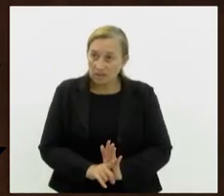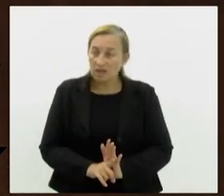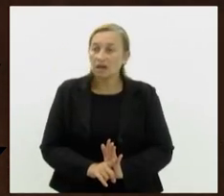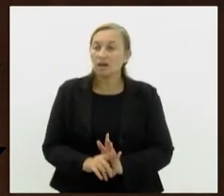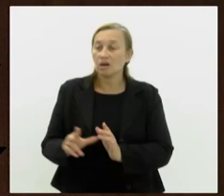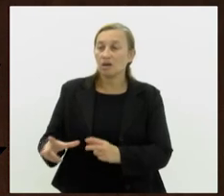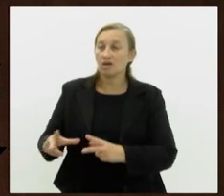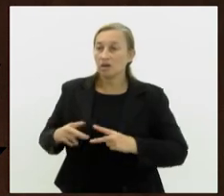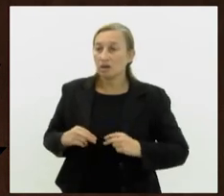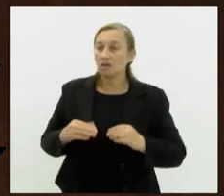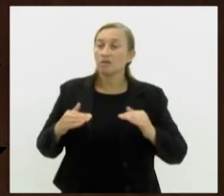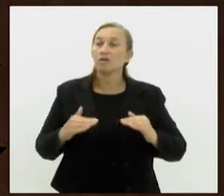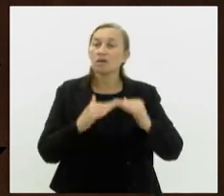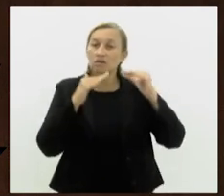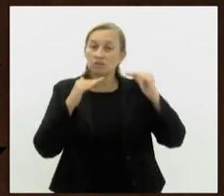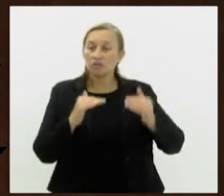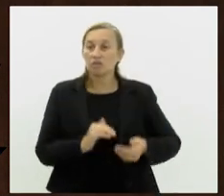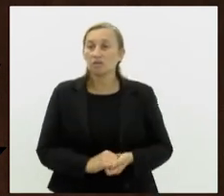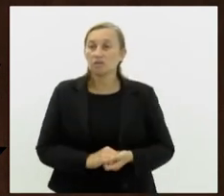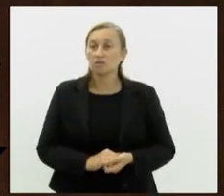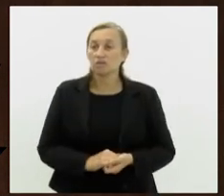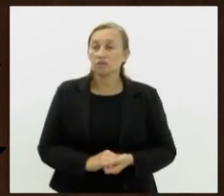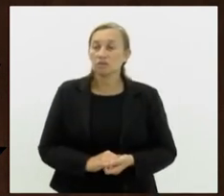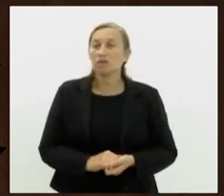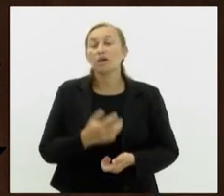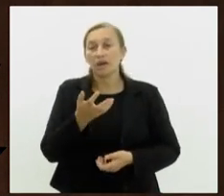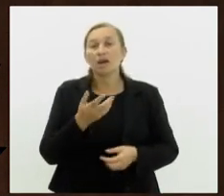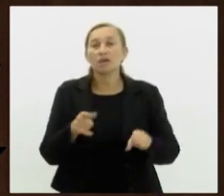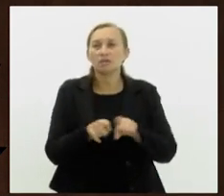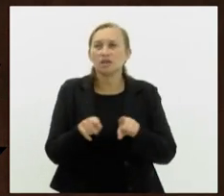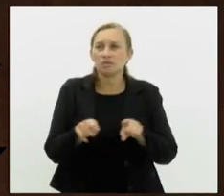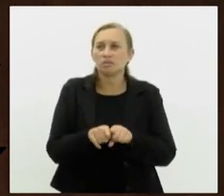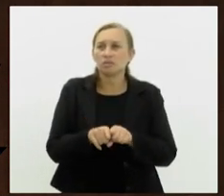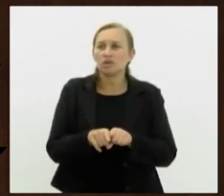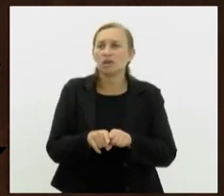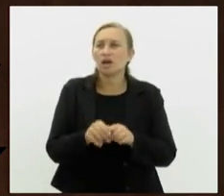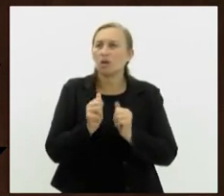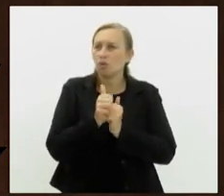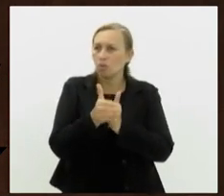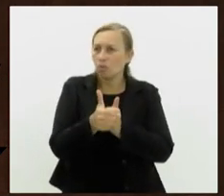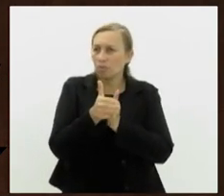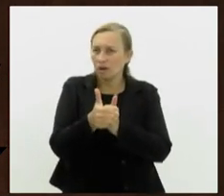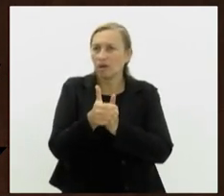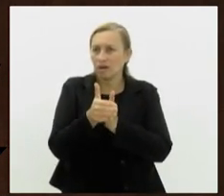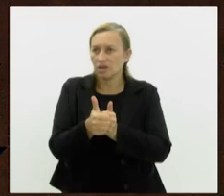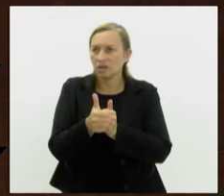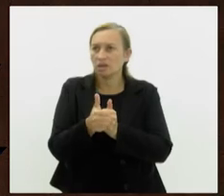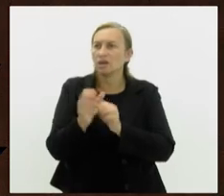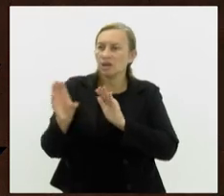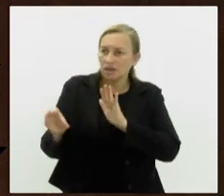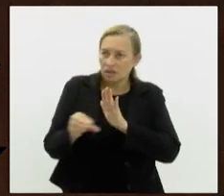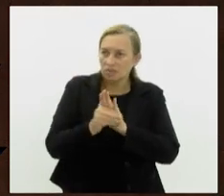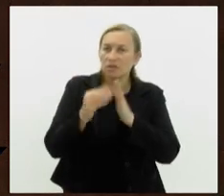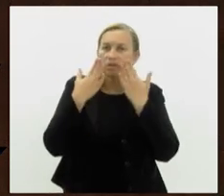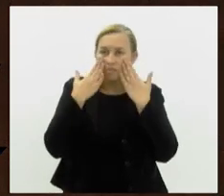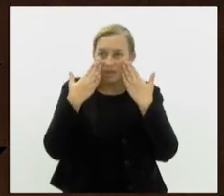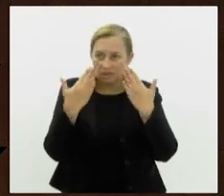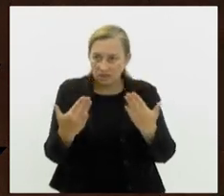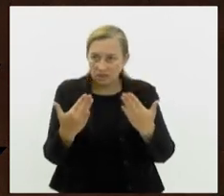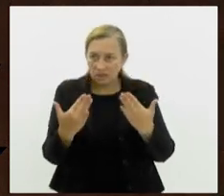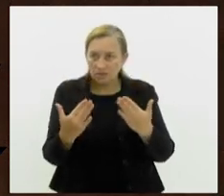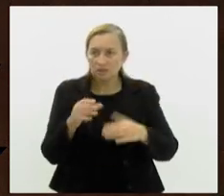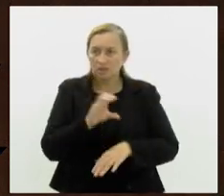mérito, o parecer é favorável. Entretanto, quero também acompanhar as emendas apresentadas